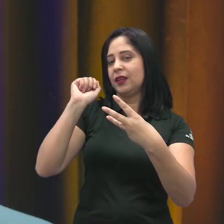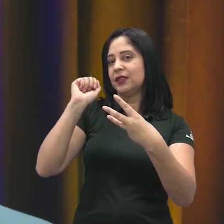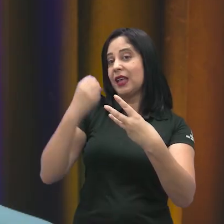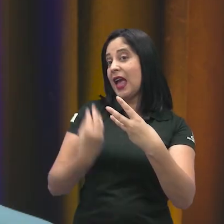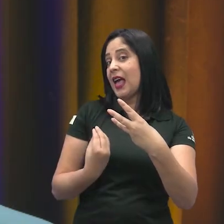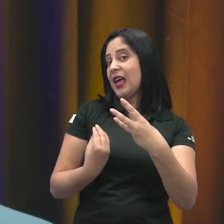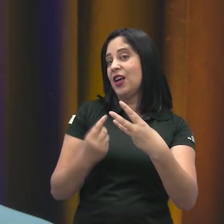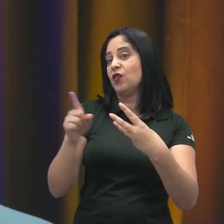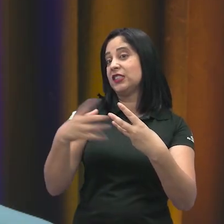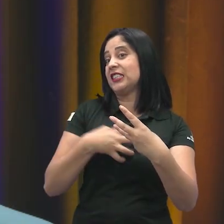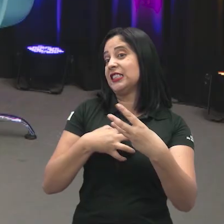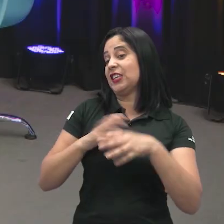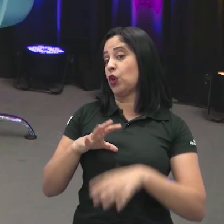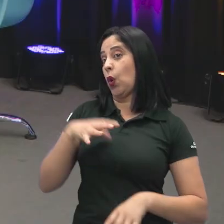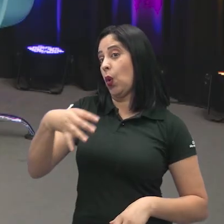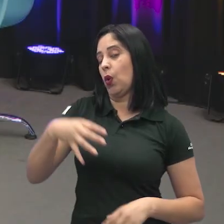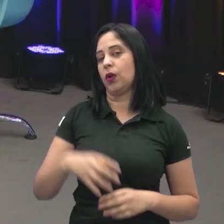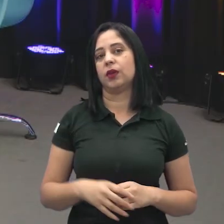coragem diária?